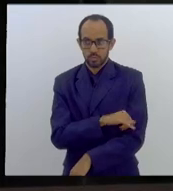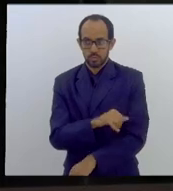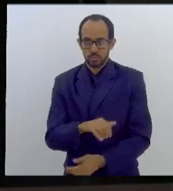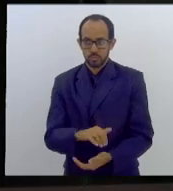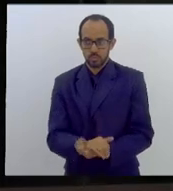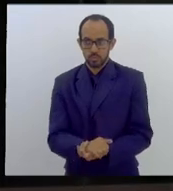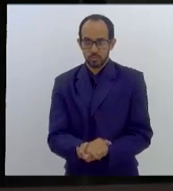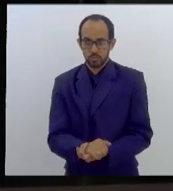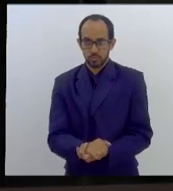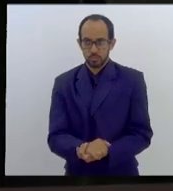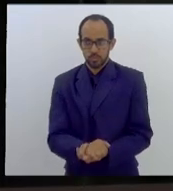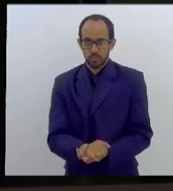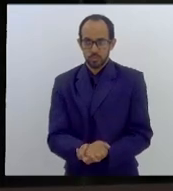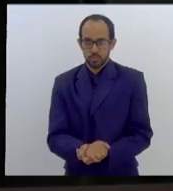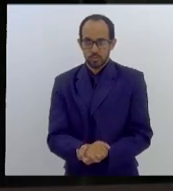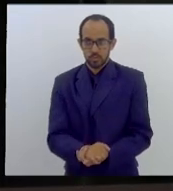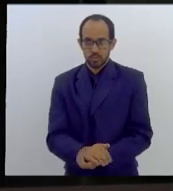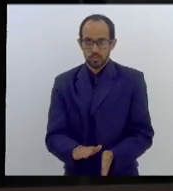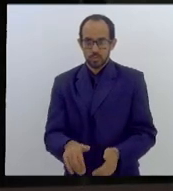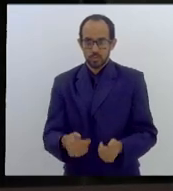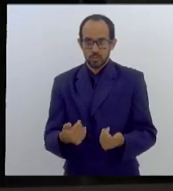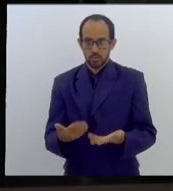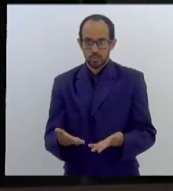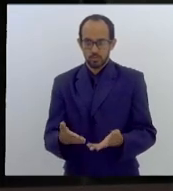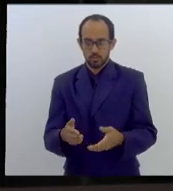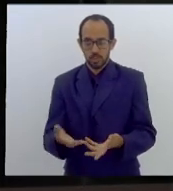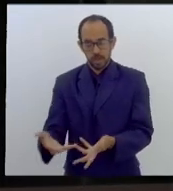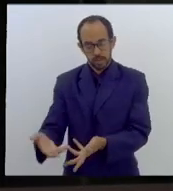às necessidades básicas de sua população.